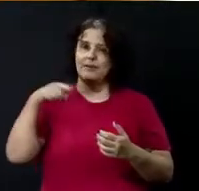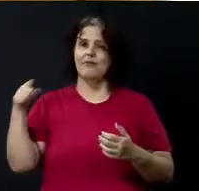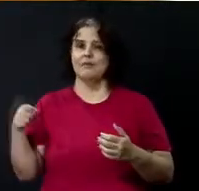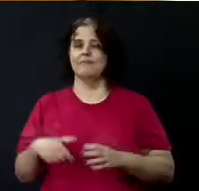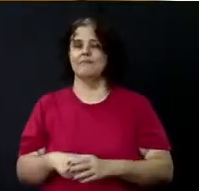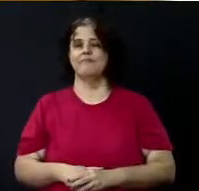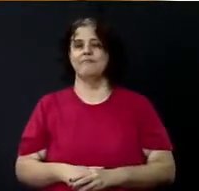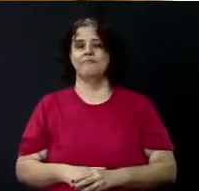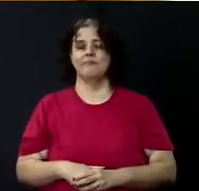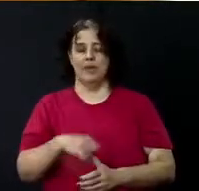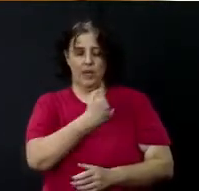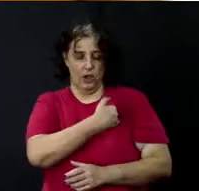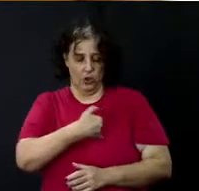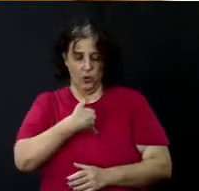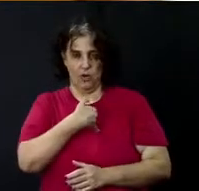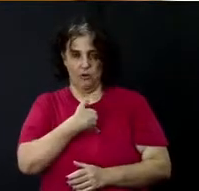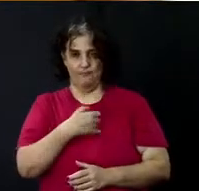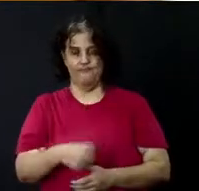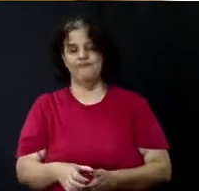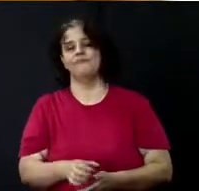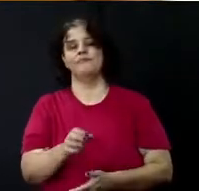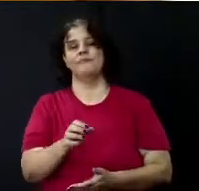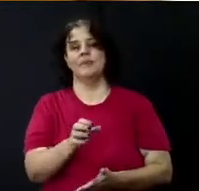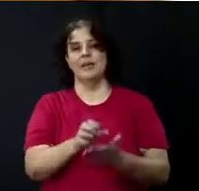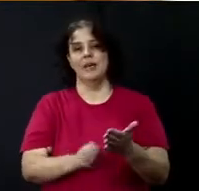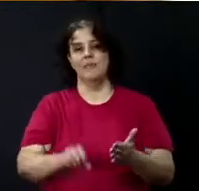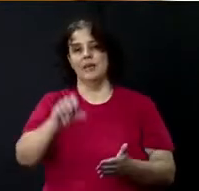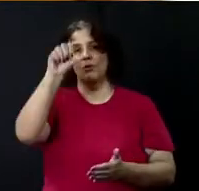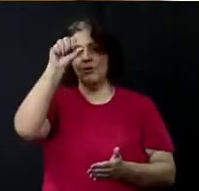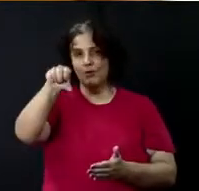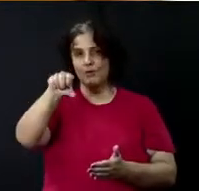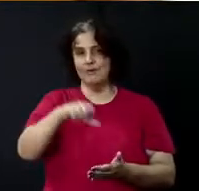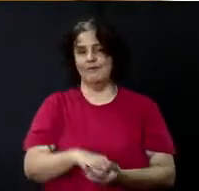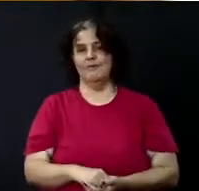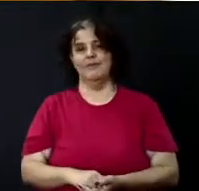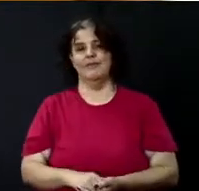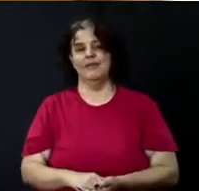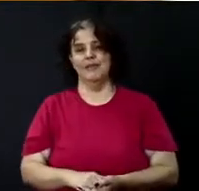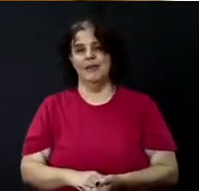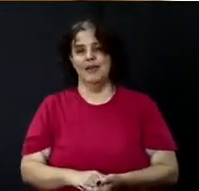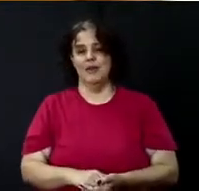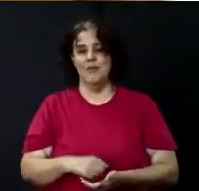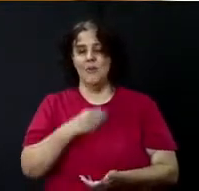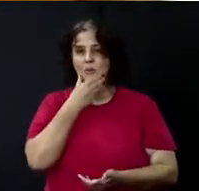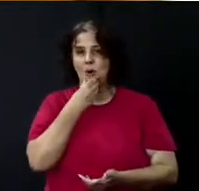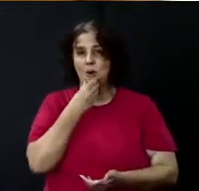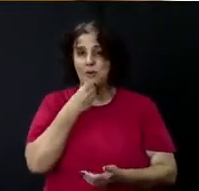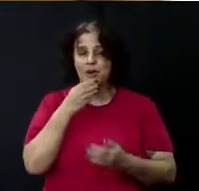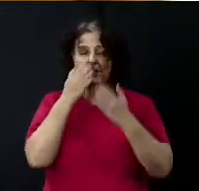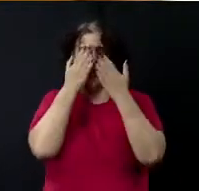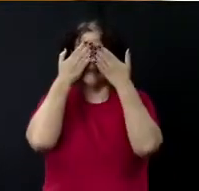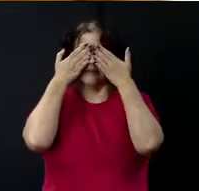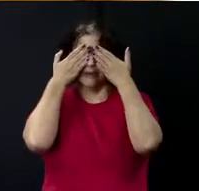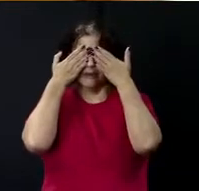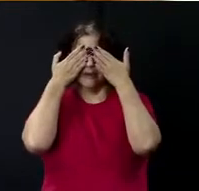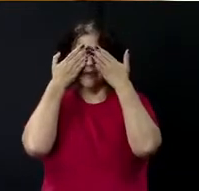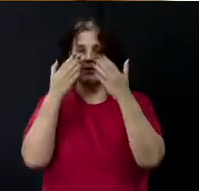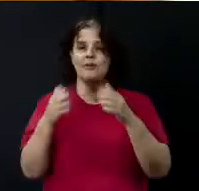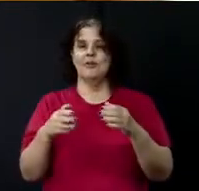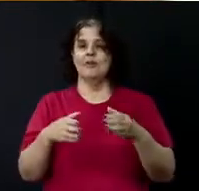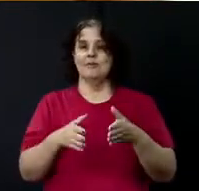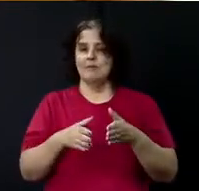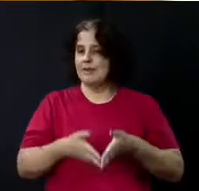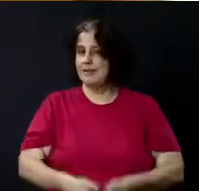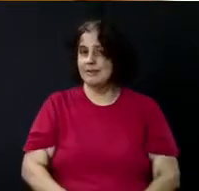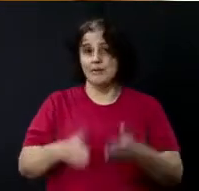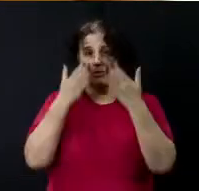em João 9, a cura deste homem, um cego de nascença. O que nós podemos